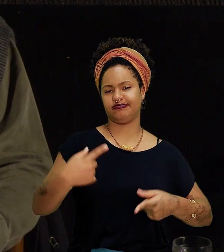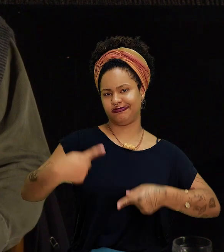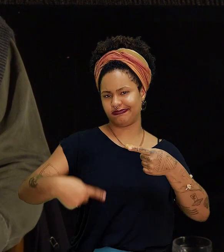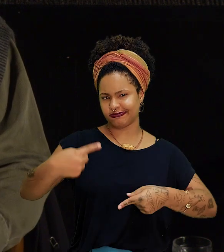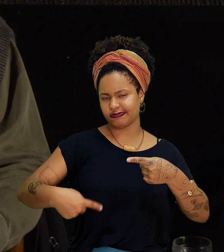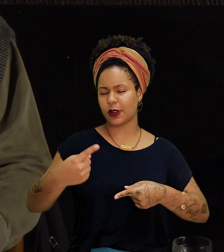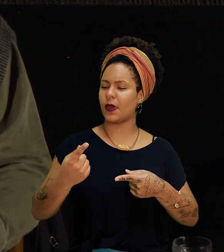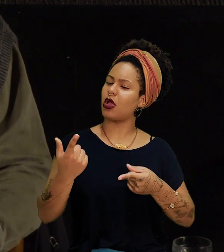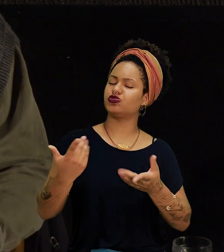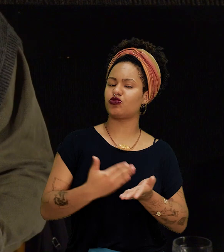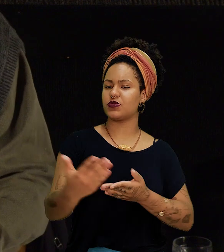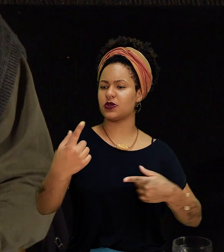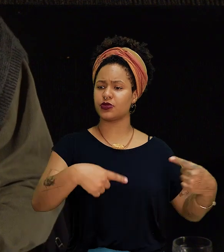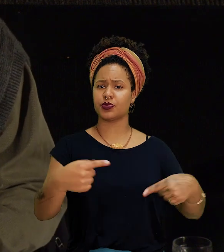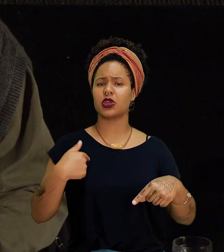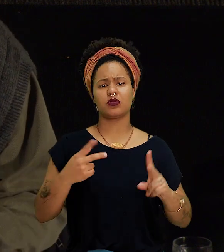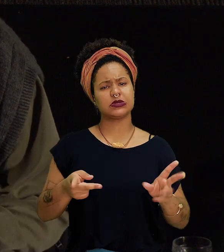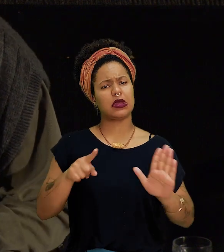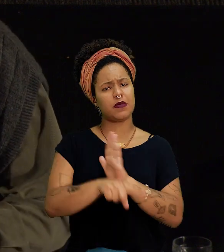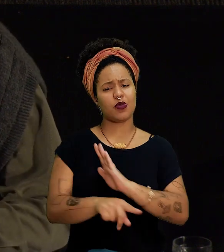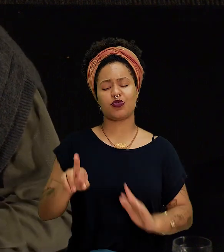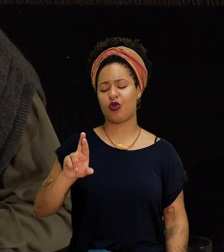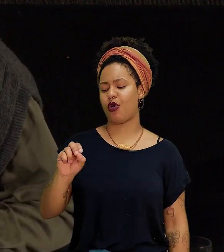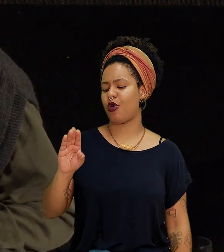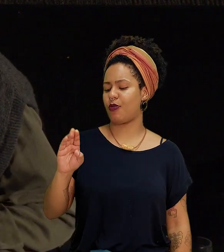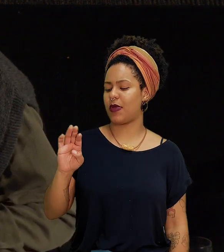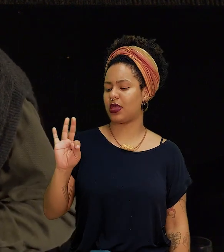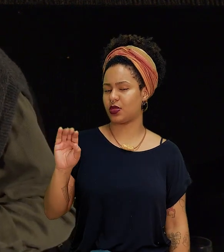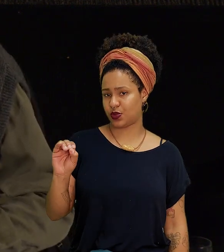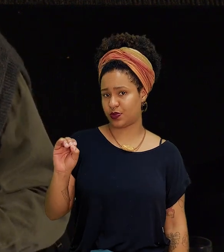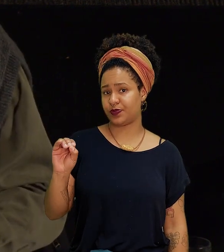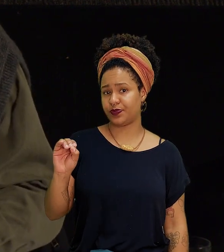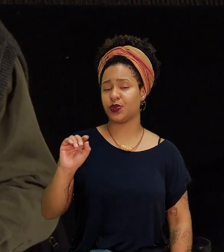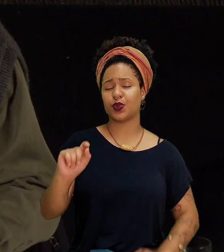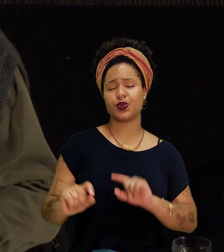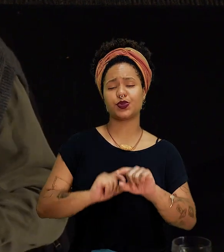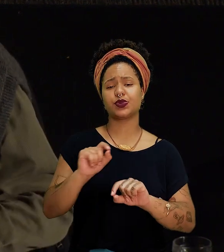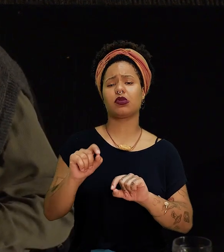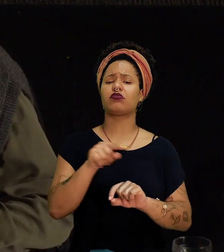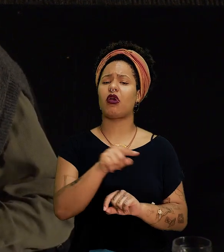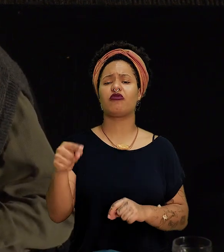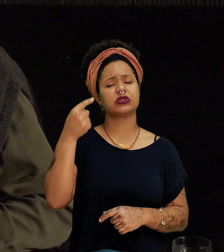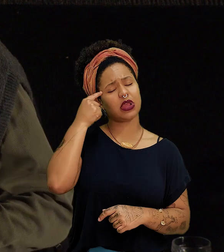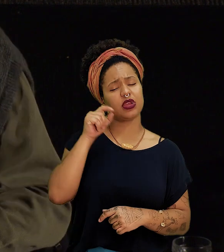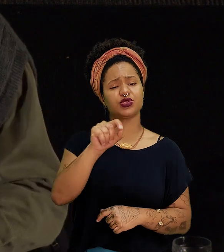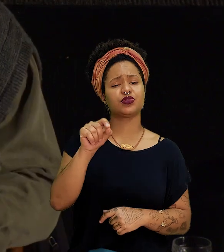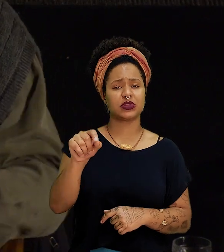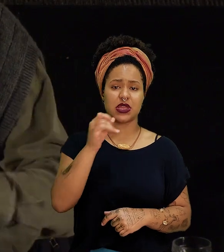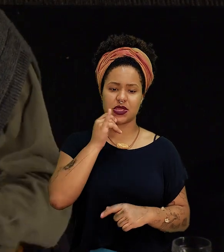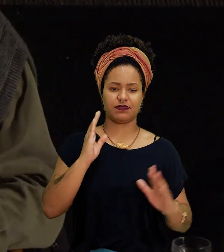para o debate, né, e eu faço essa pergunta para o Roberto, né, o que você